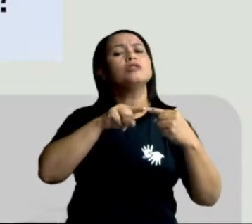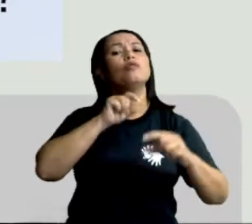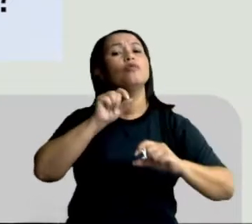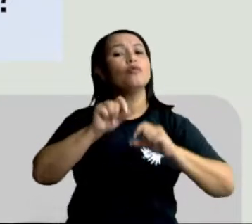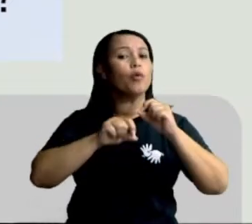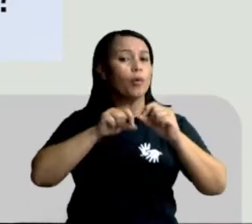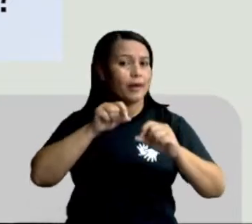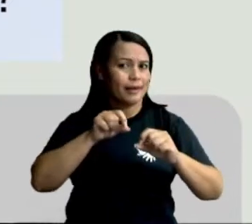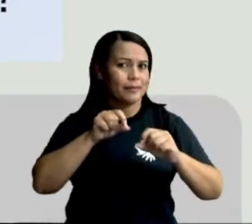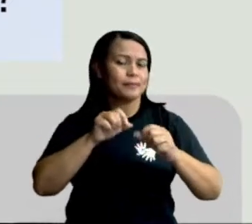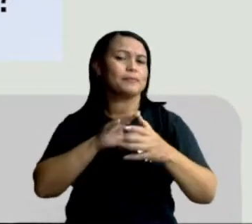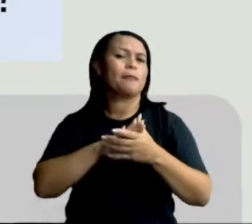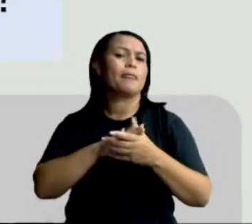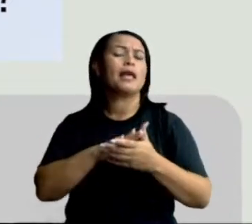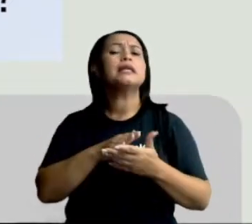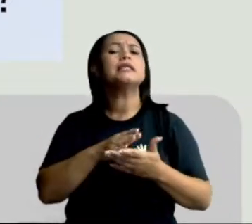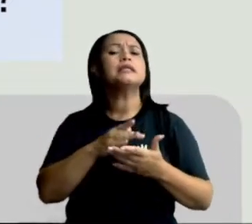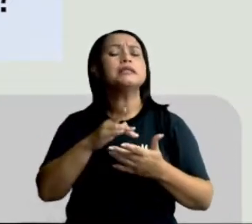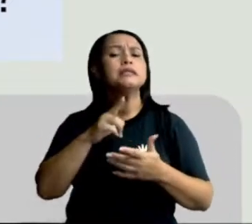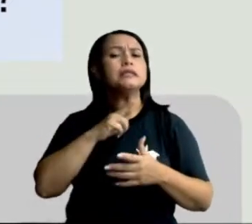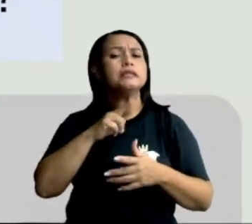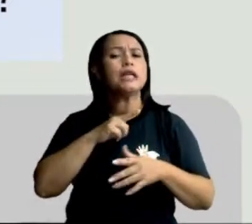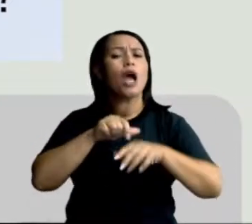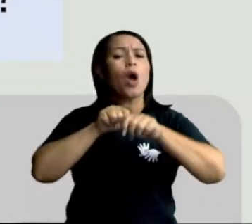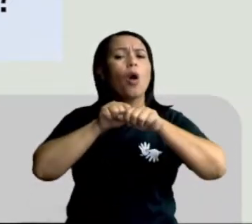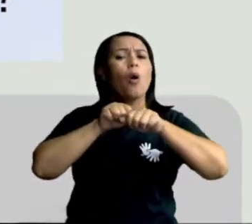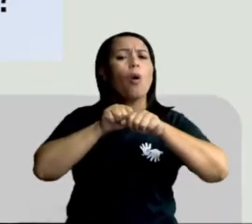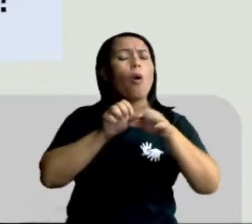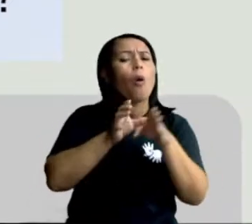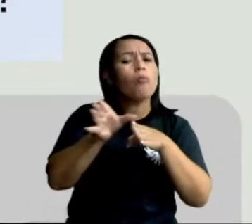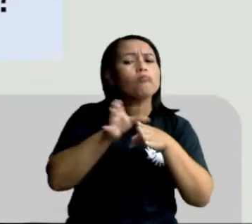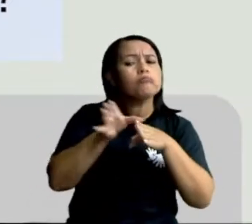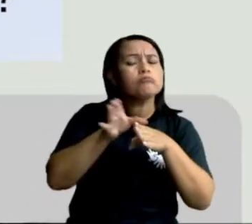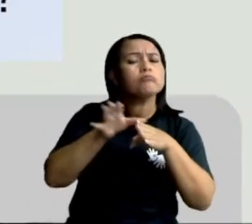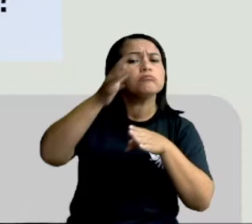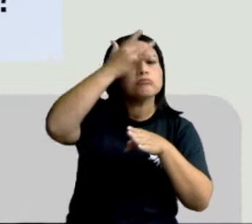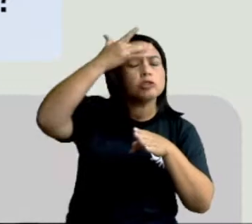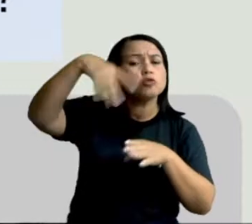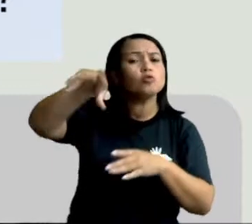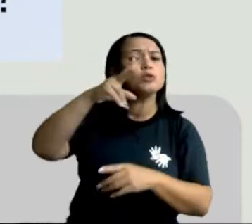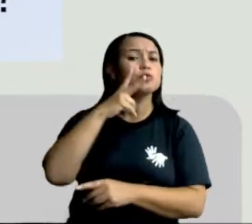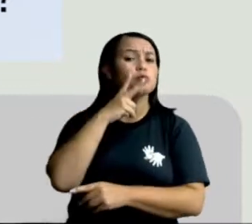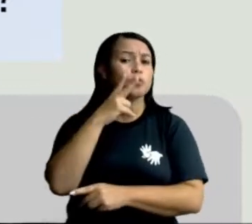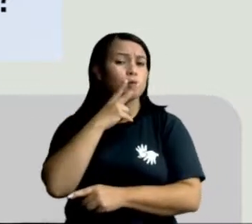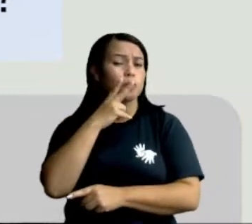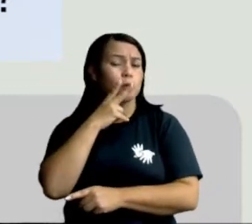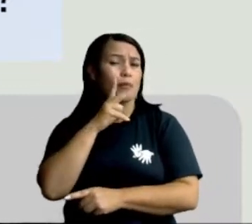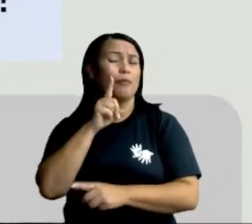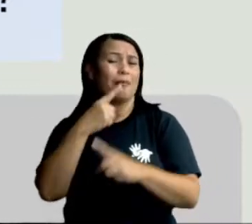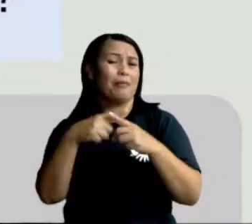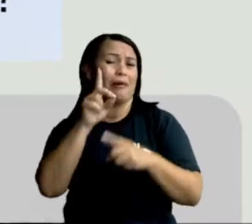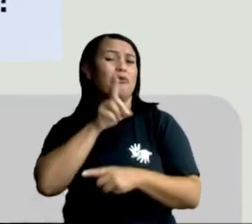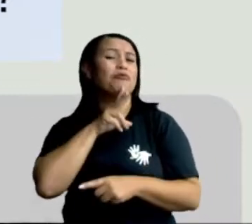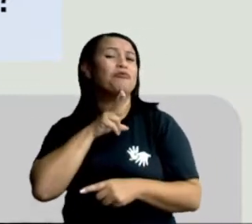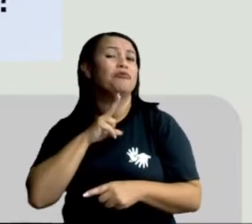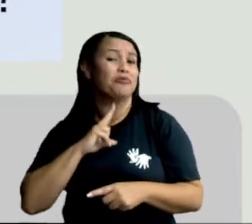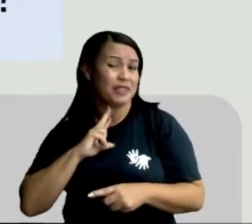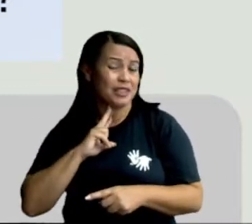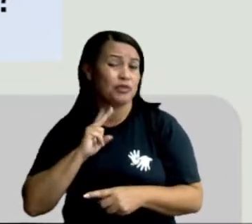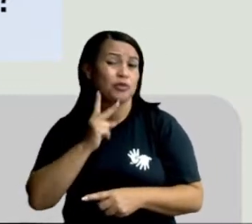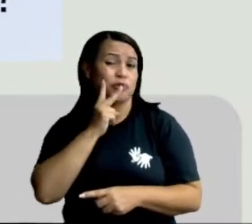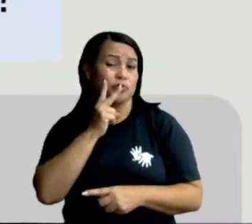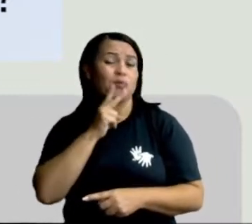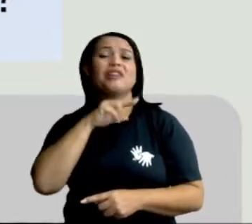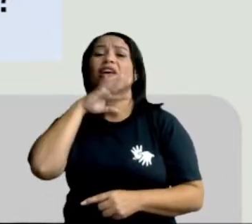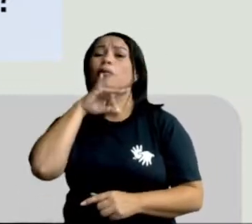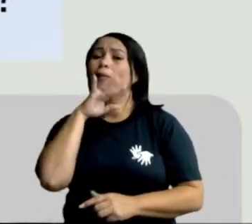dele é conscientizar os fumantes, tá? Para esse vício, do fumo que faz